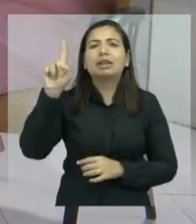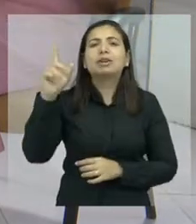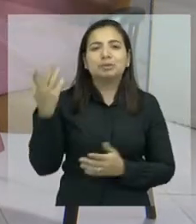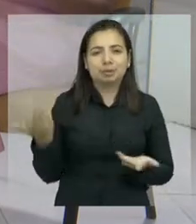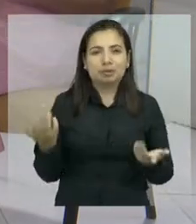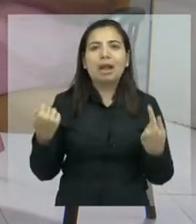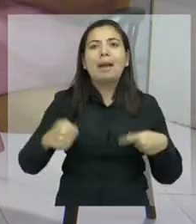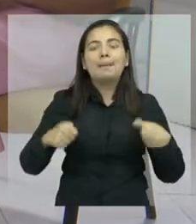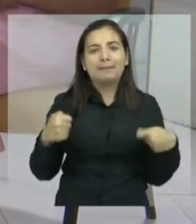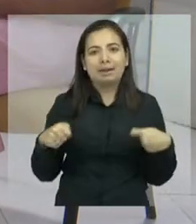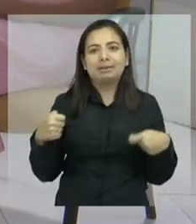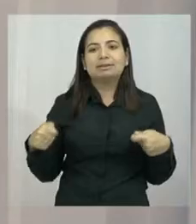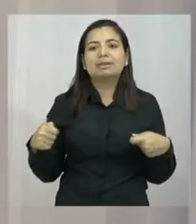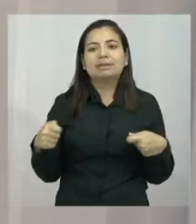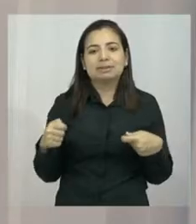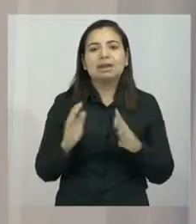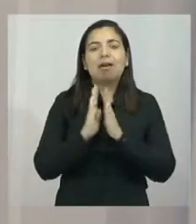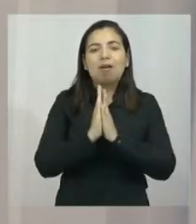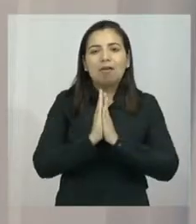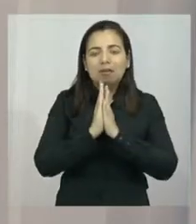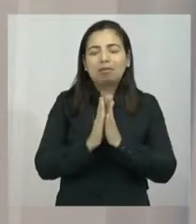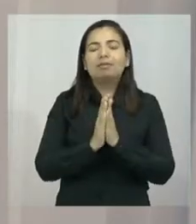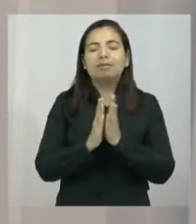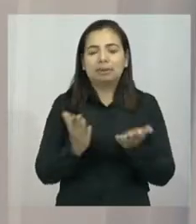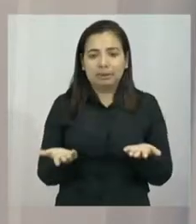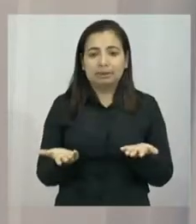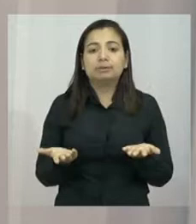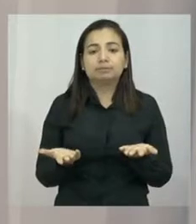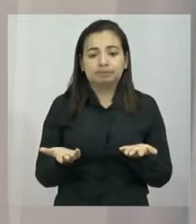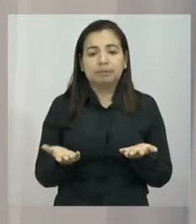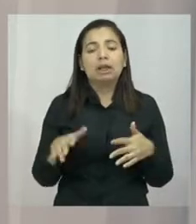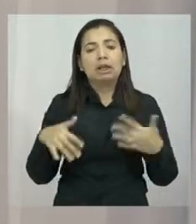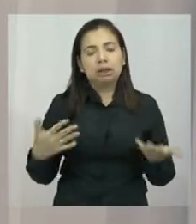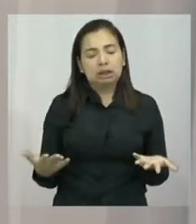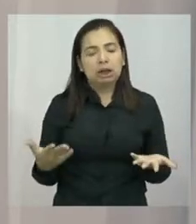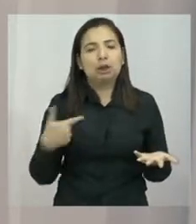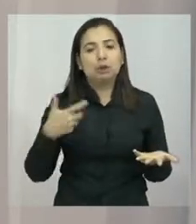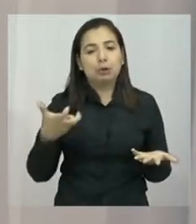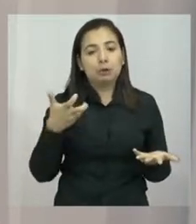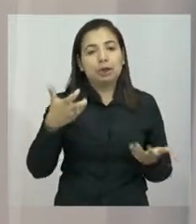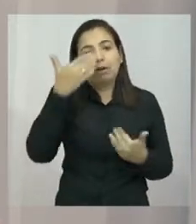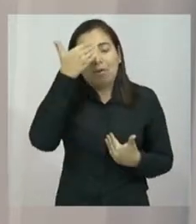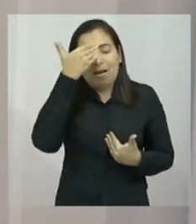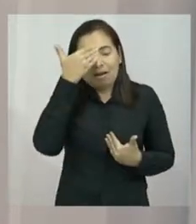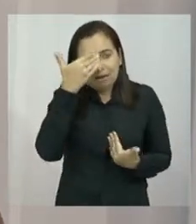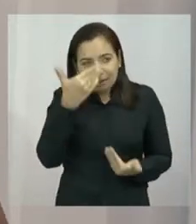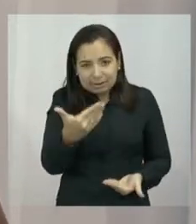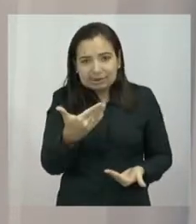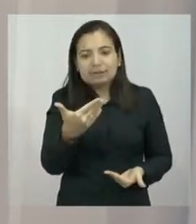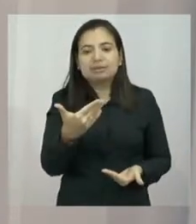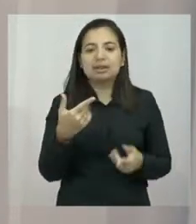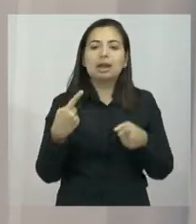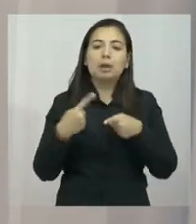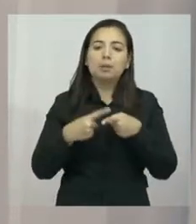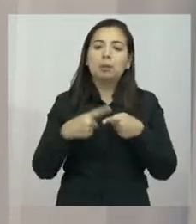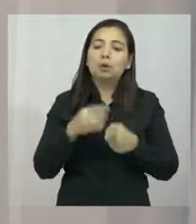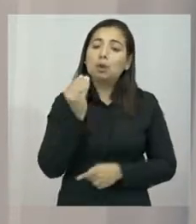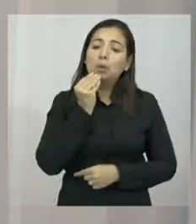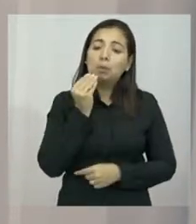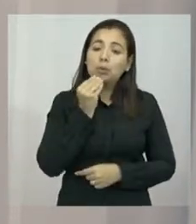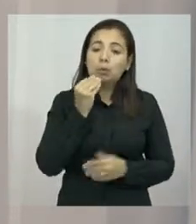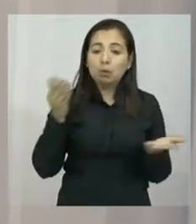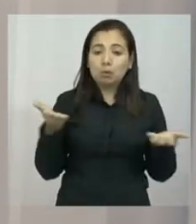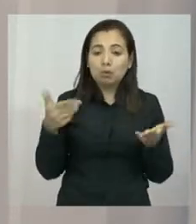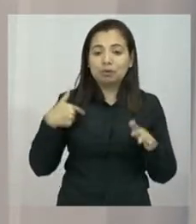estarmos ali todos juntos, celebrando. É, eu torno aqui mais uma vez a agradecer, porque essa oportunidade